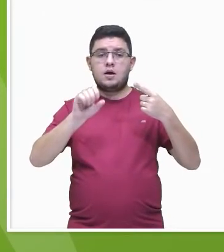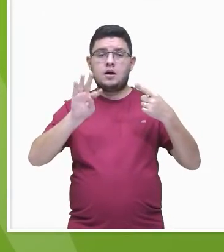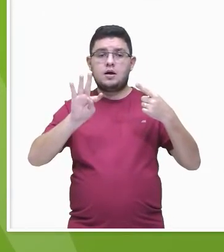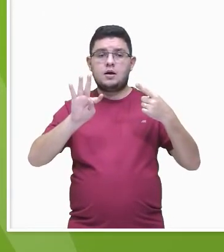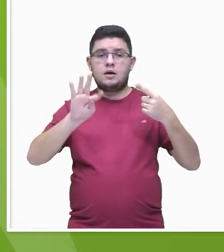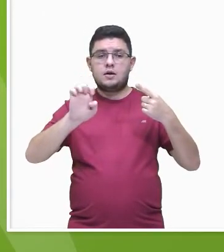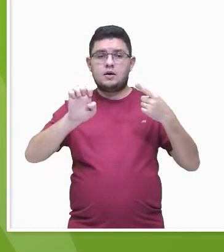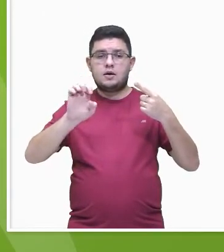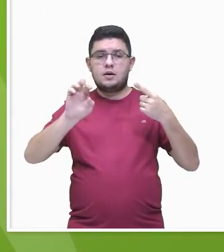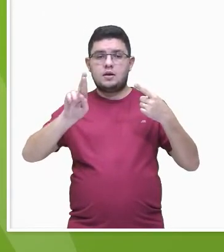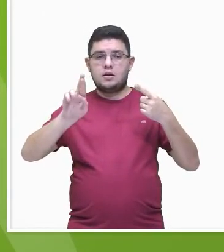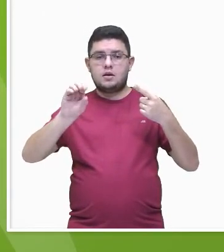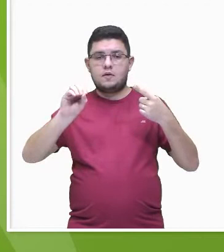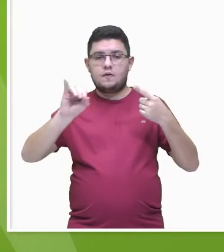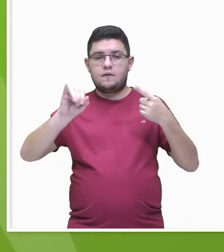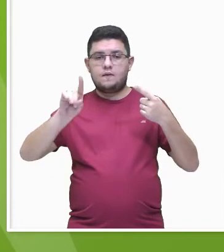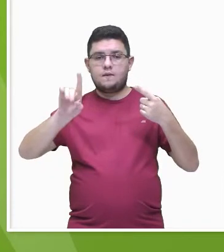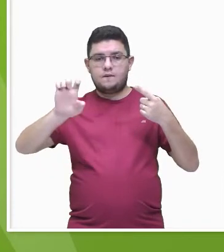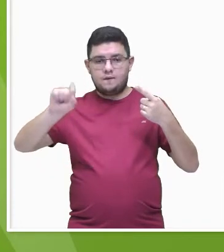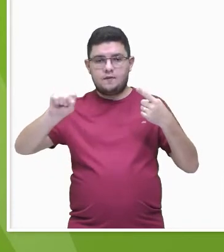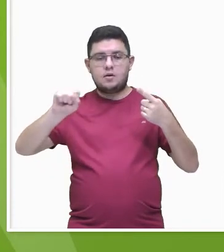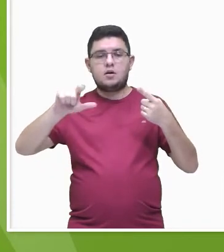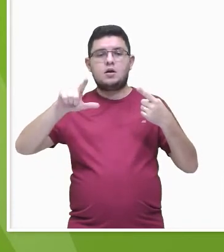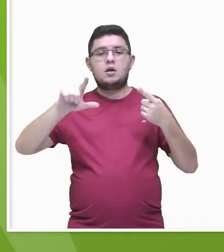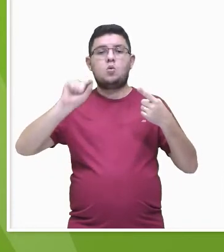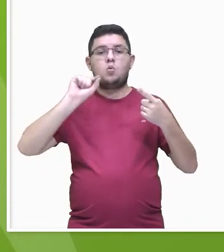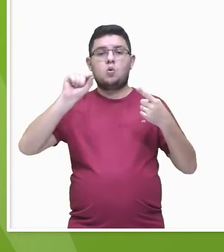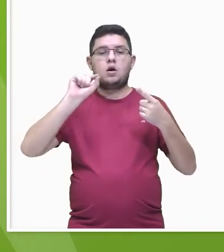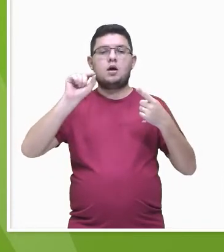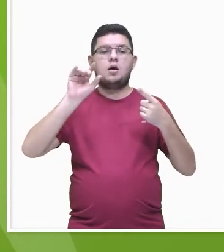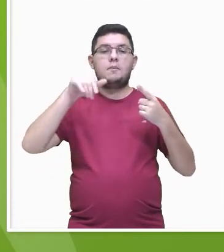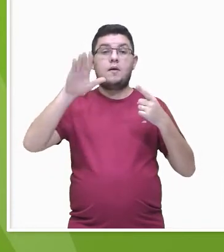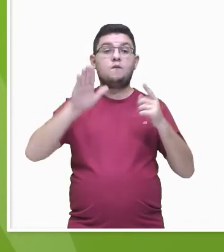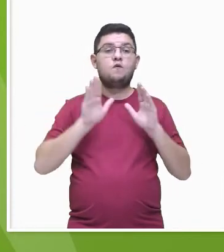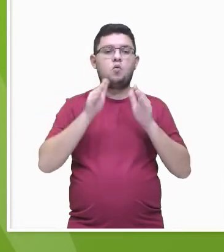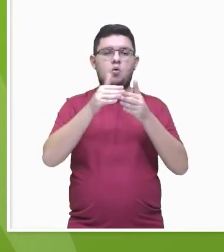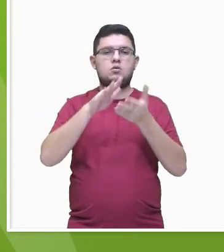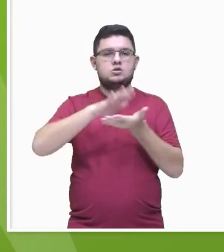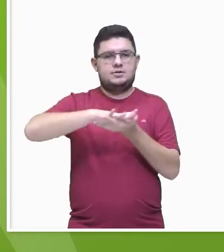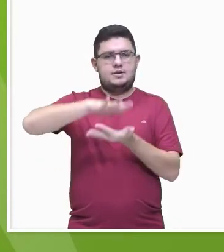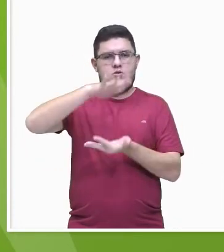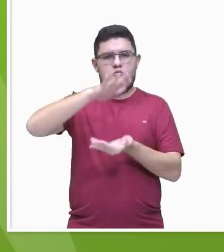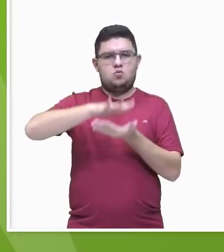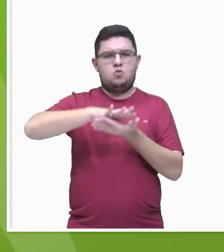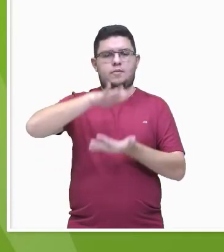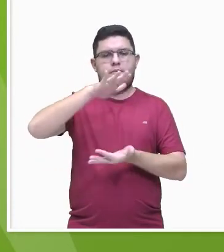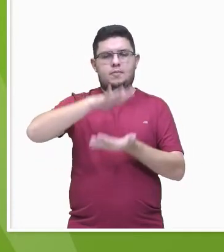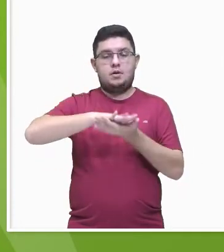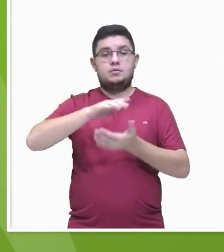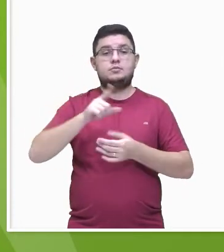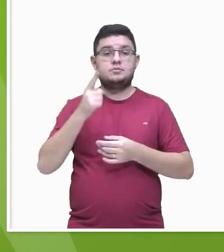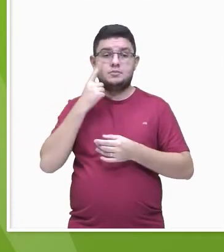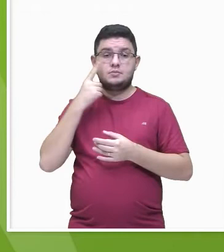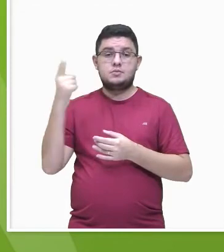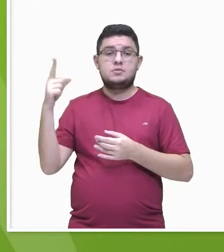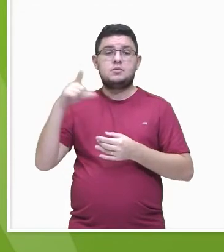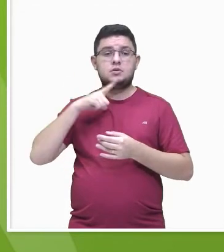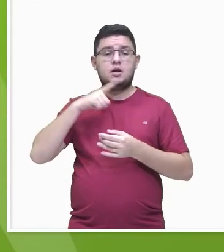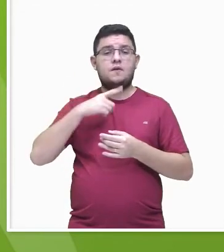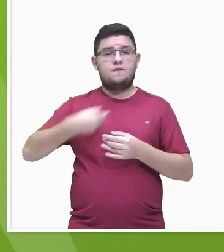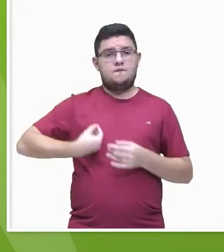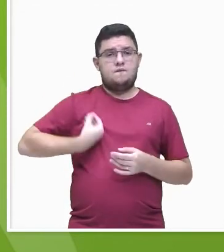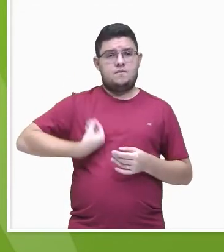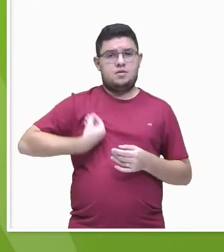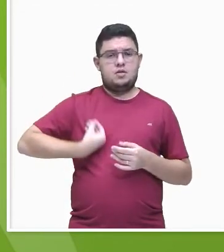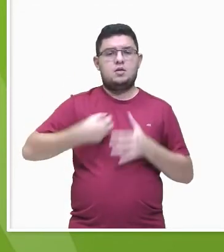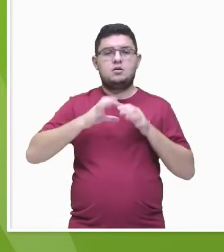grupo da estrela do mar, né, que é o grupo dos asteroides. Os asteroides, eles apresentam vida livre,